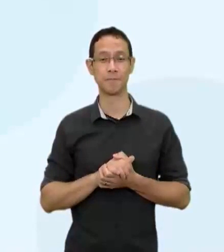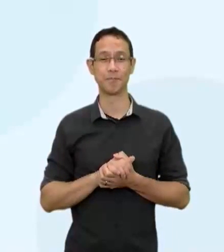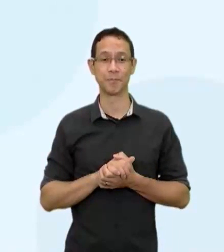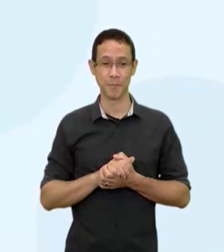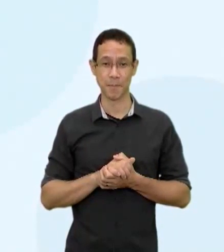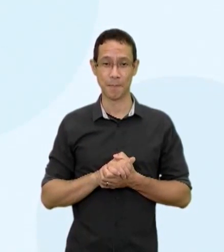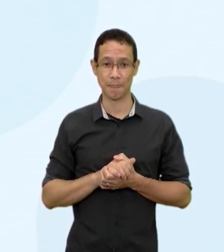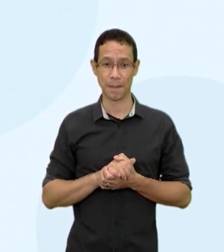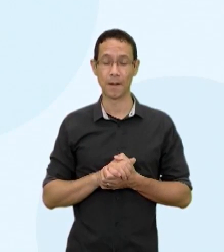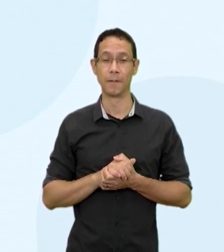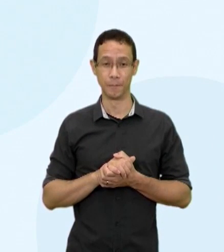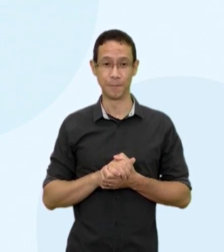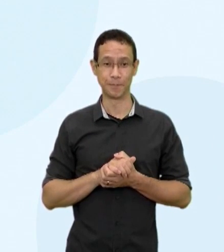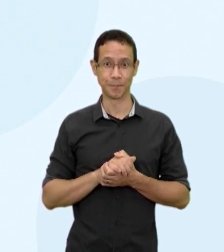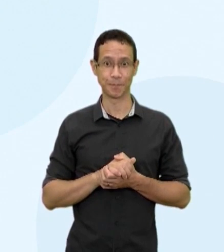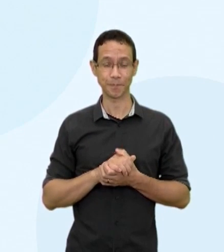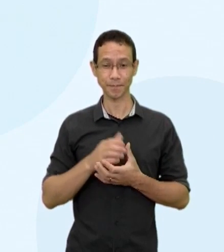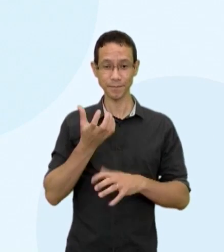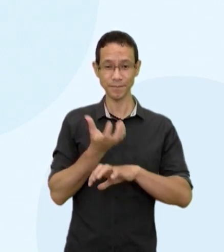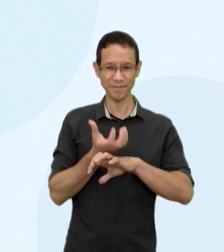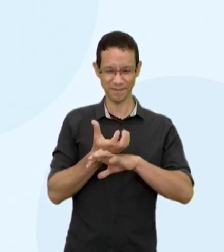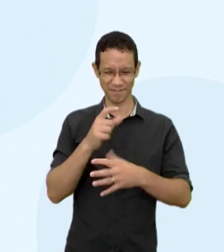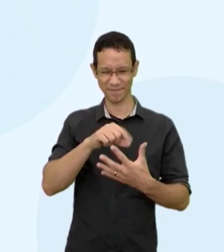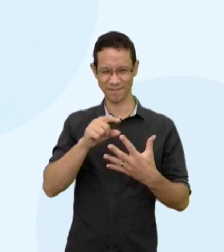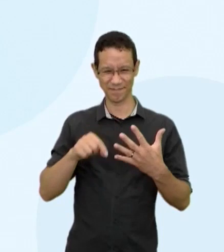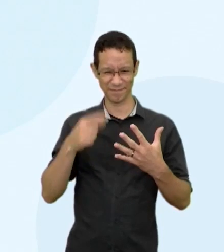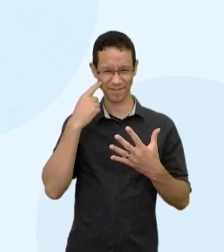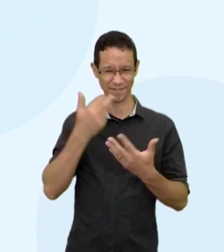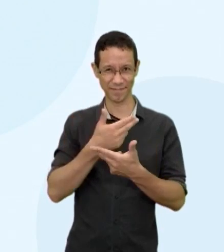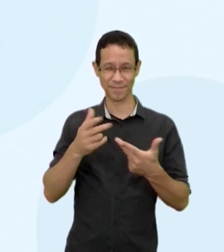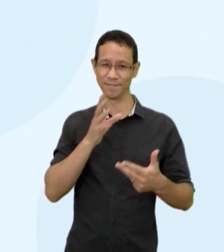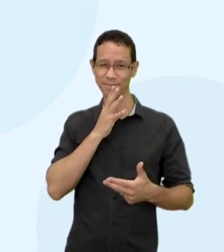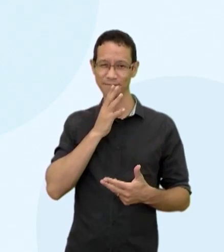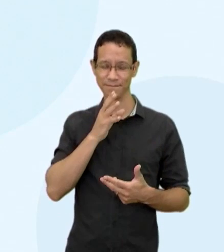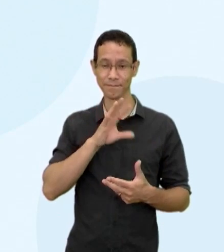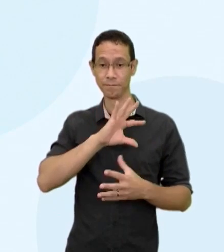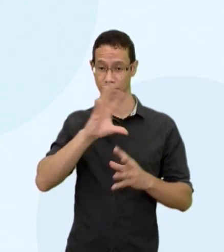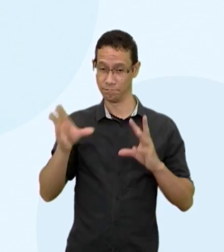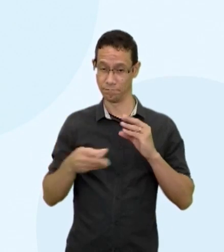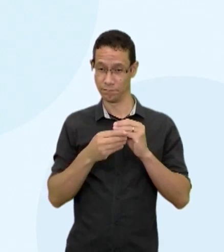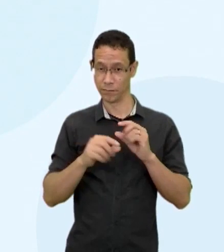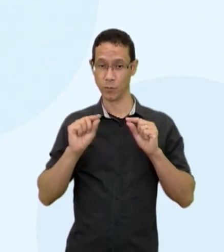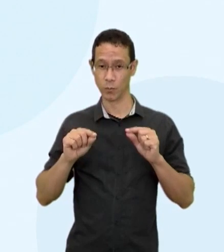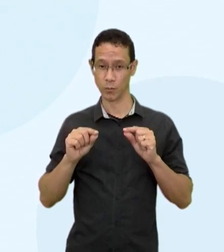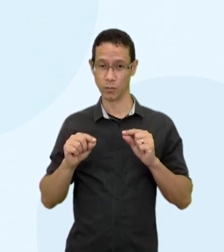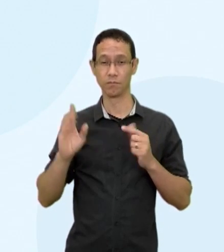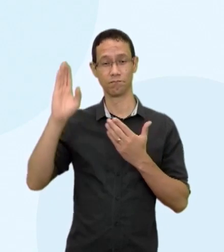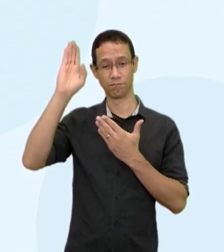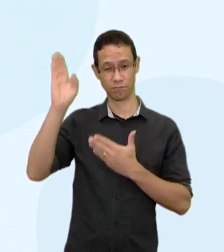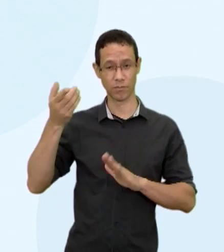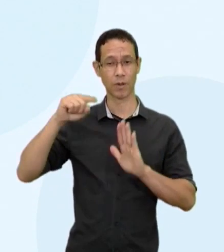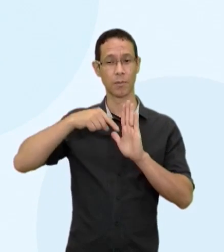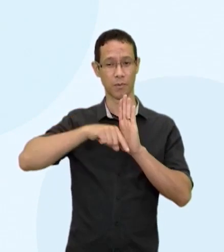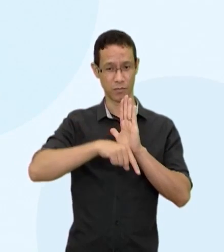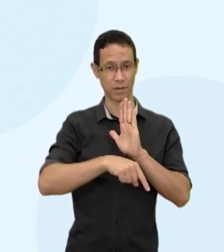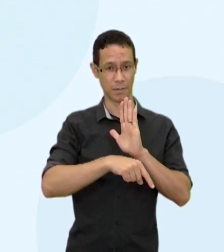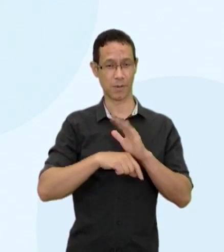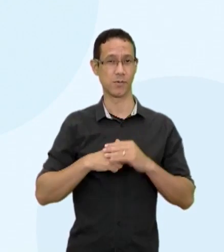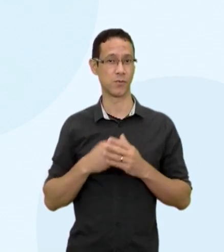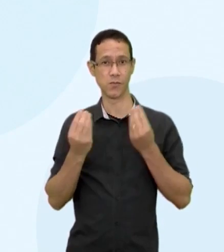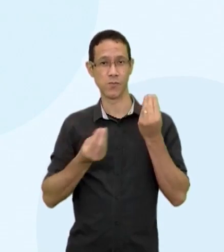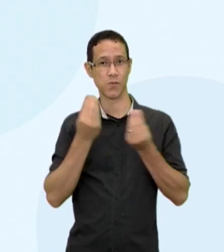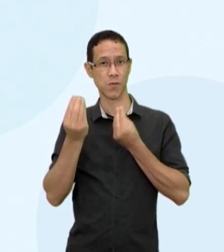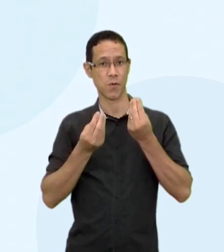aí, essas disciplinas dessas áreas de conhecimento, elas integram esse aprofundamento, que é